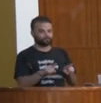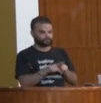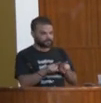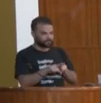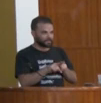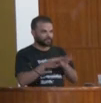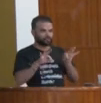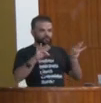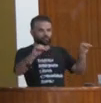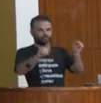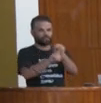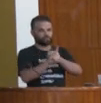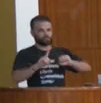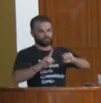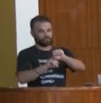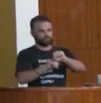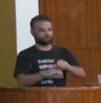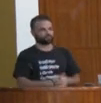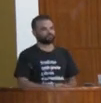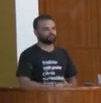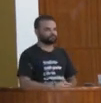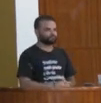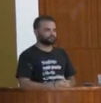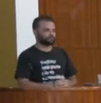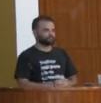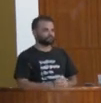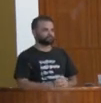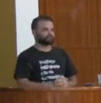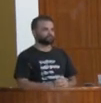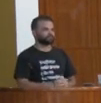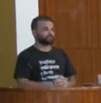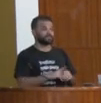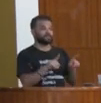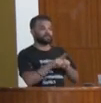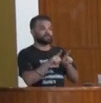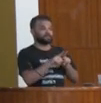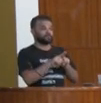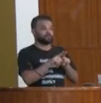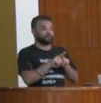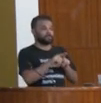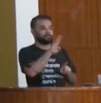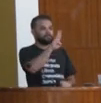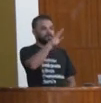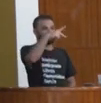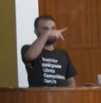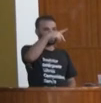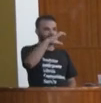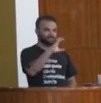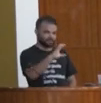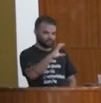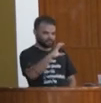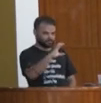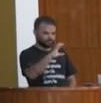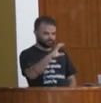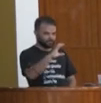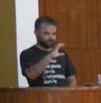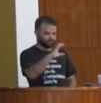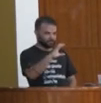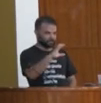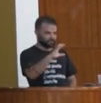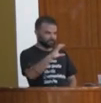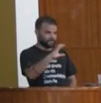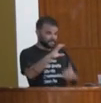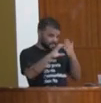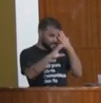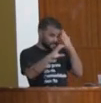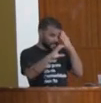nossa sociedade. Outra coisa que é falado também é sobre benefícios de prestação continuada. A gente sabe que a parcela